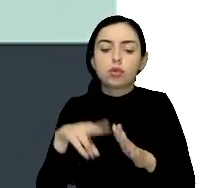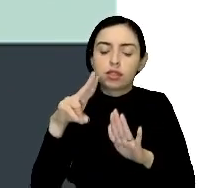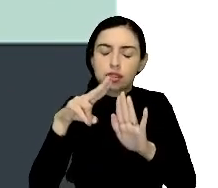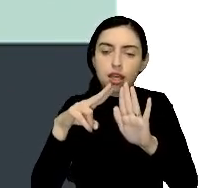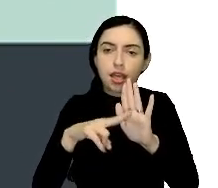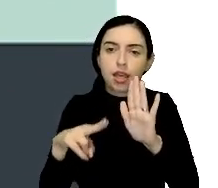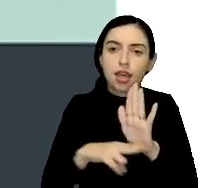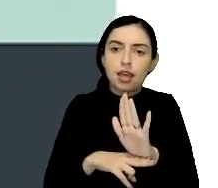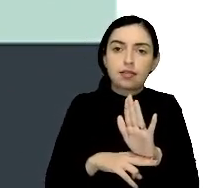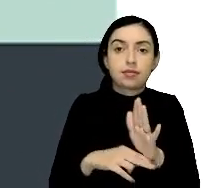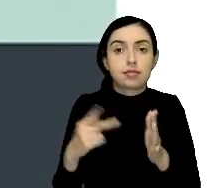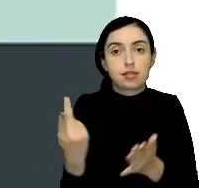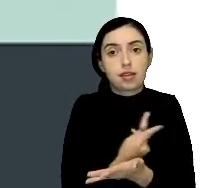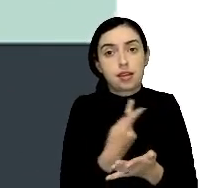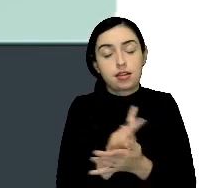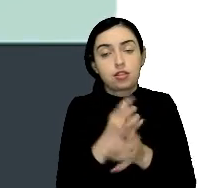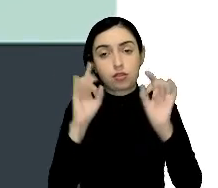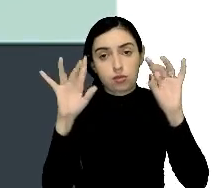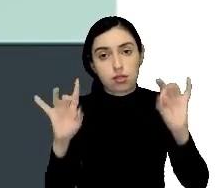infralegais, especialmente